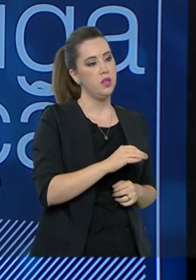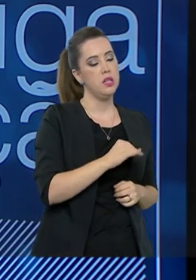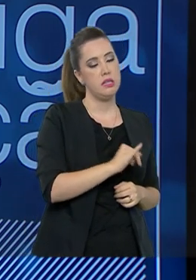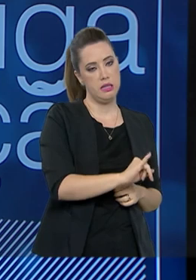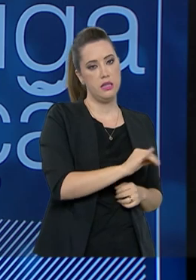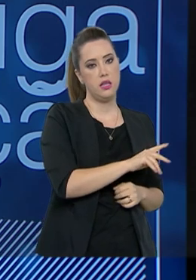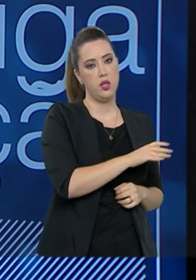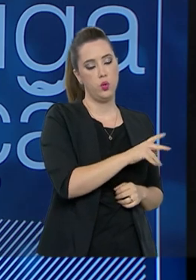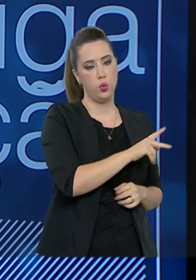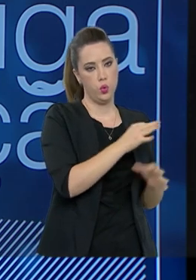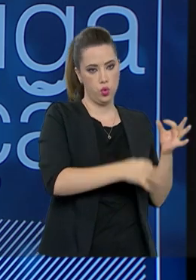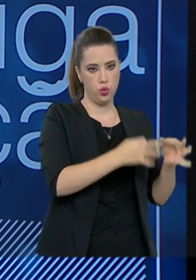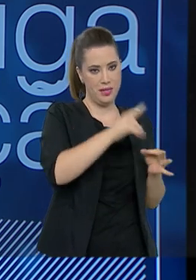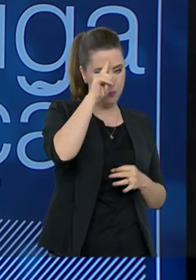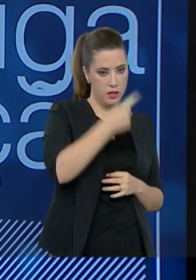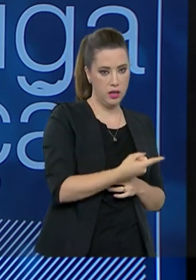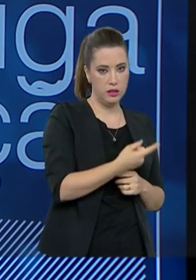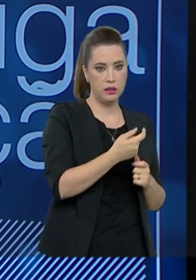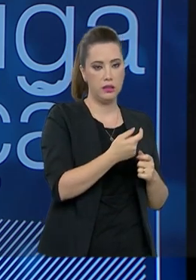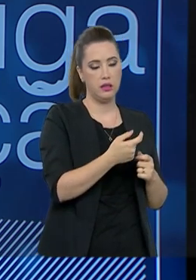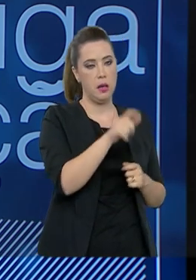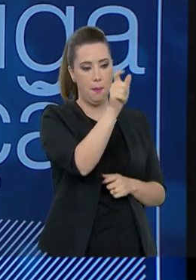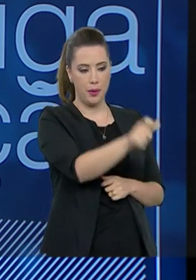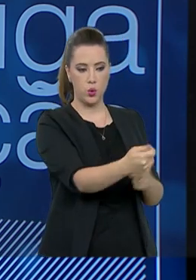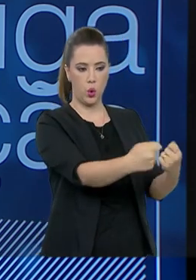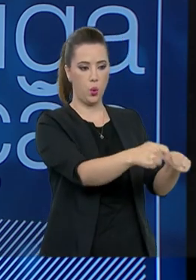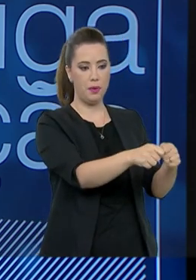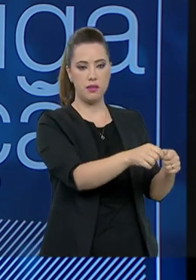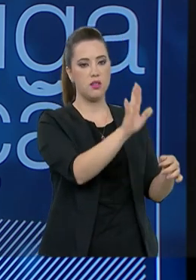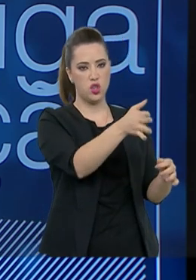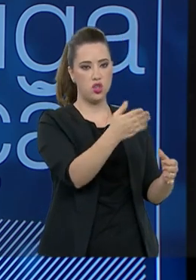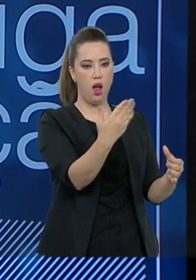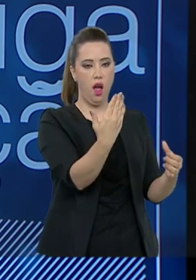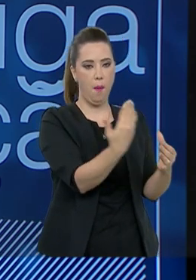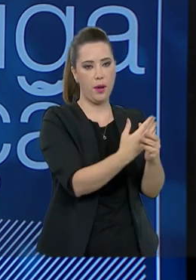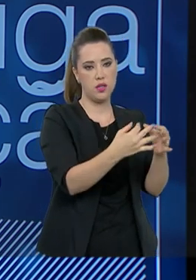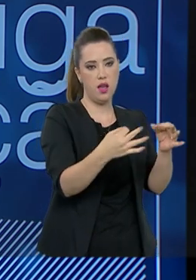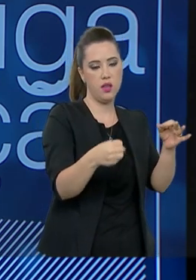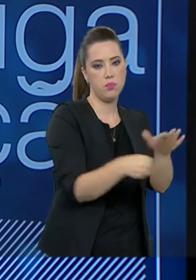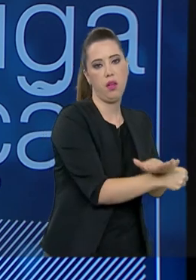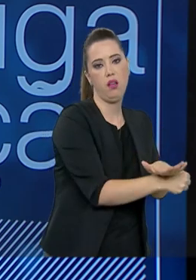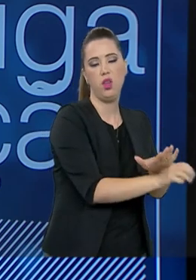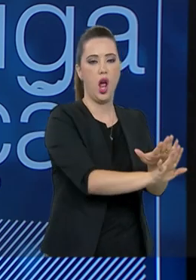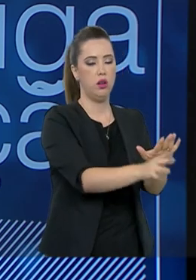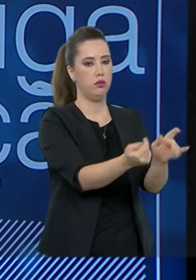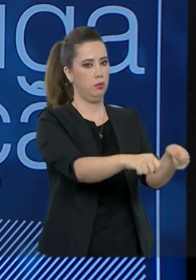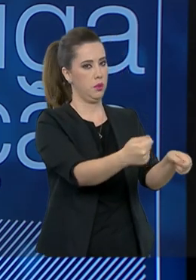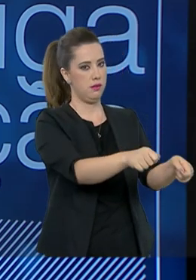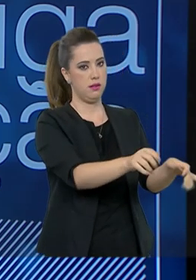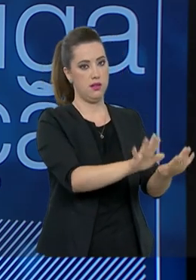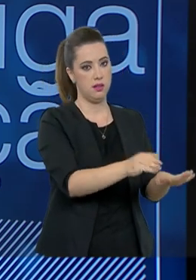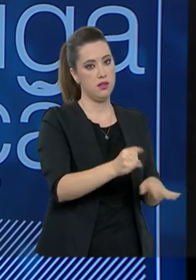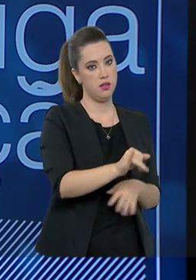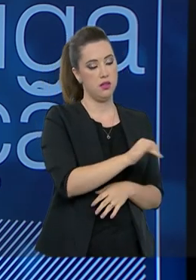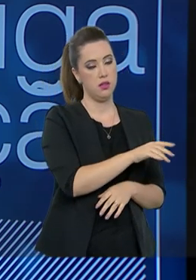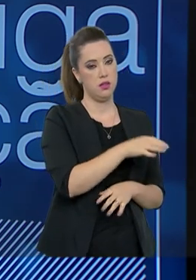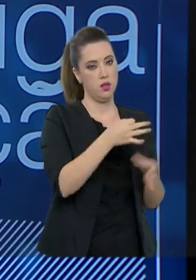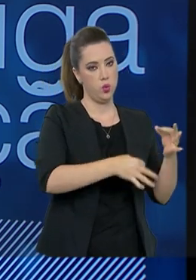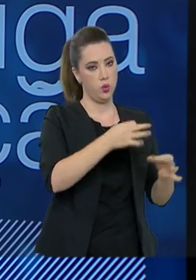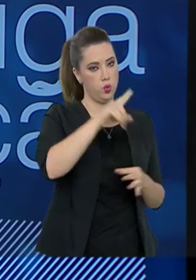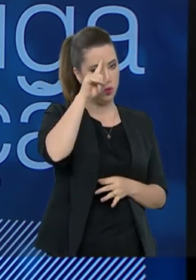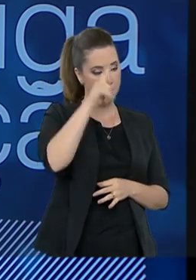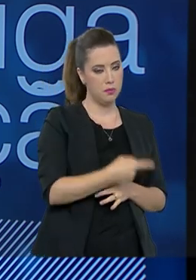modificação na lei de identificação criminal que permite que exista a identificação criminal genética, né? A identificação criminal é aquele